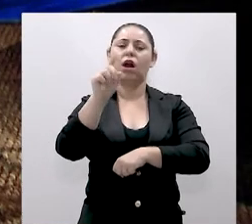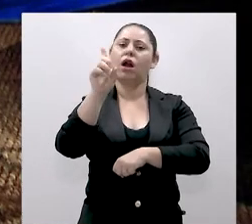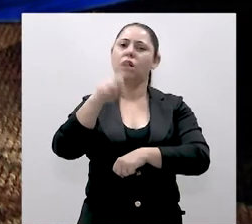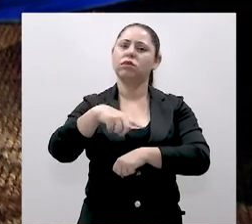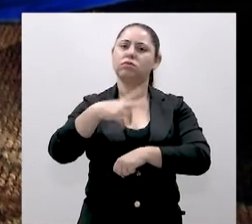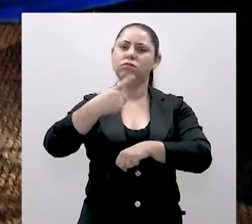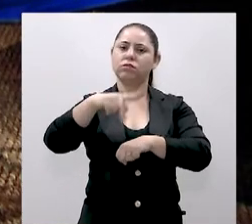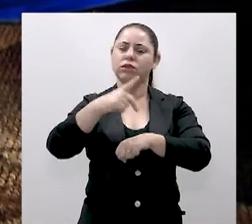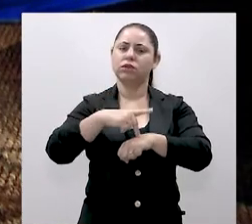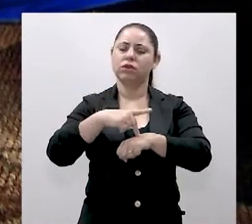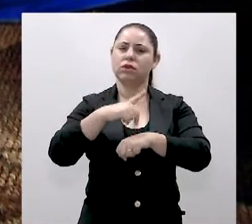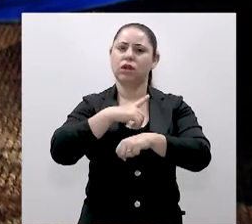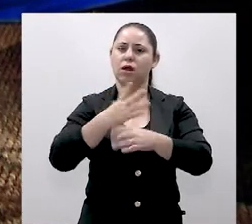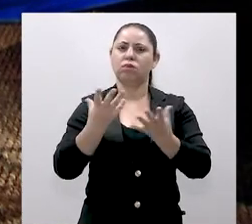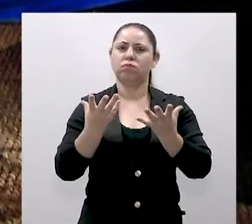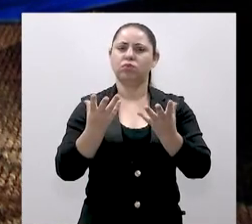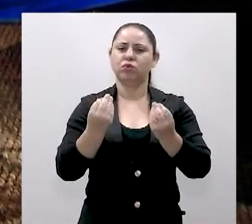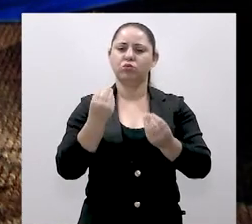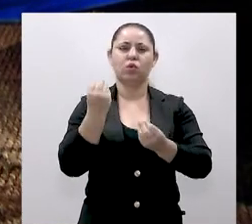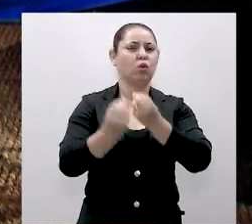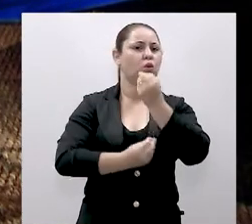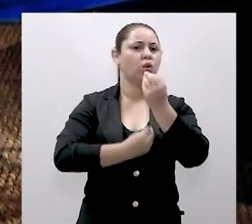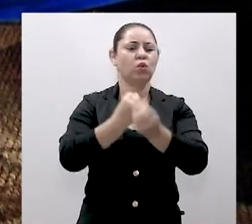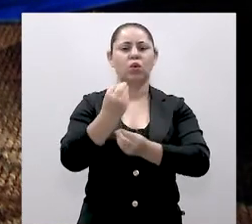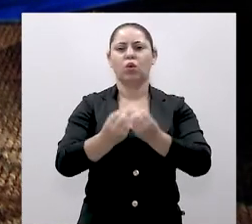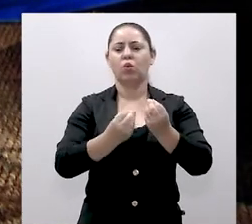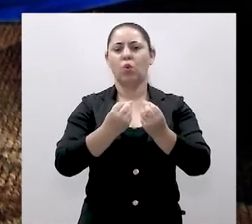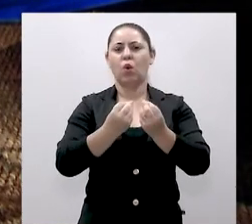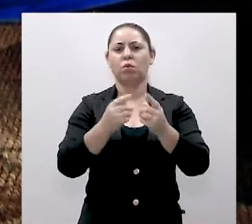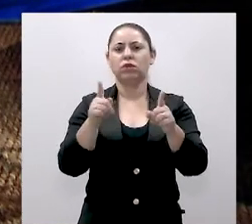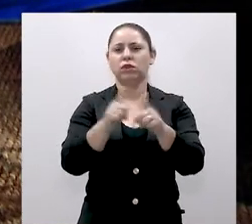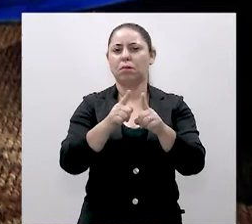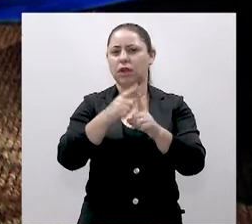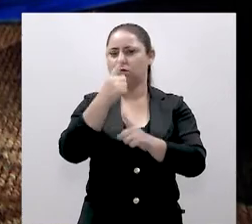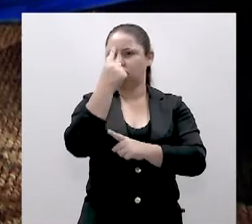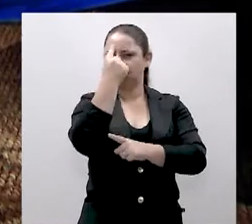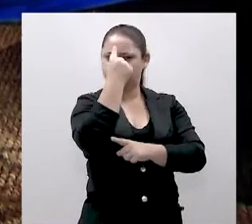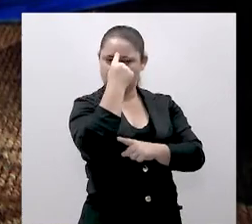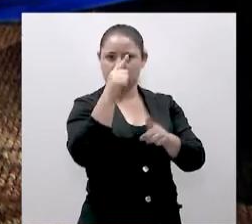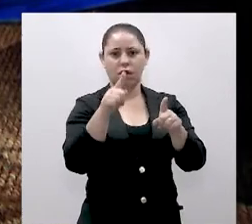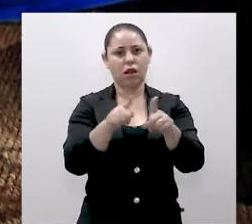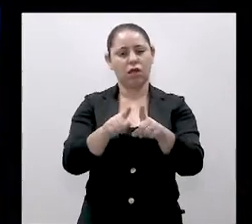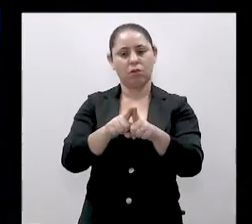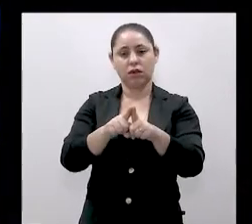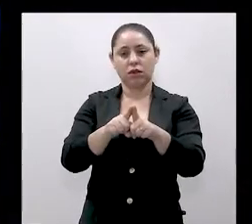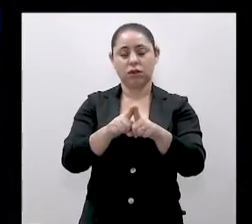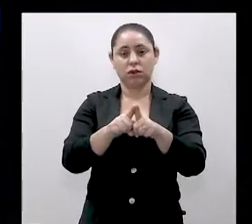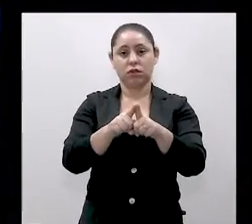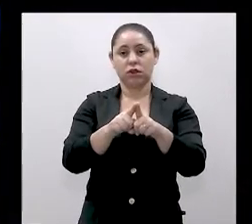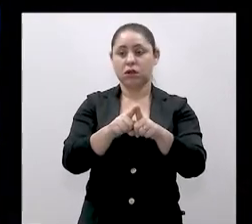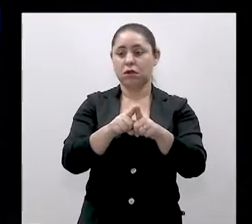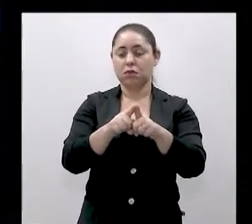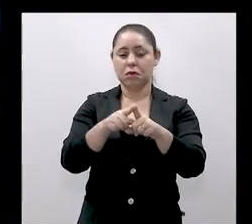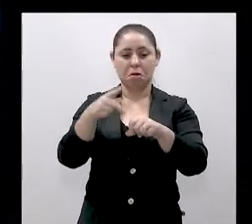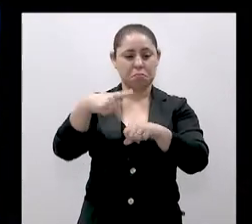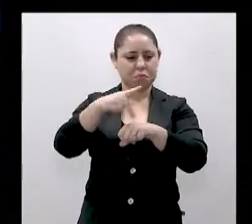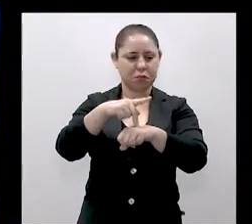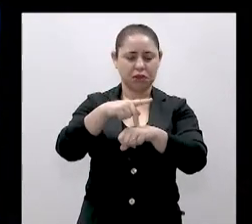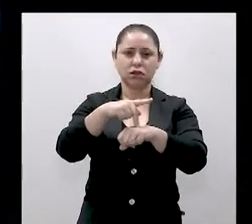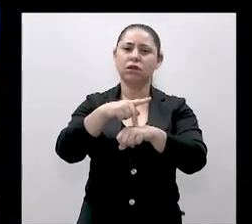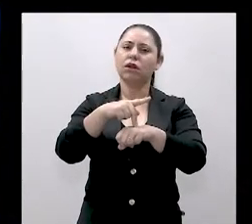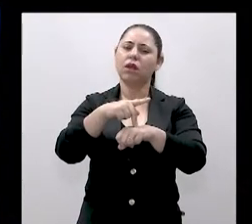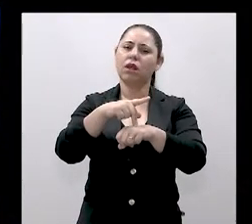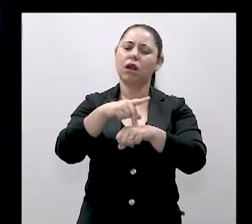muita como através da companhia das Índias os holandeses andar no mundo inteiro então é um país